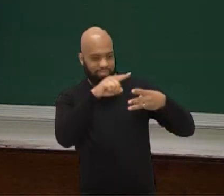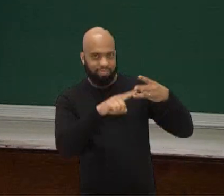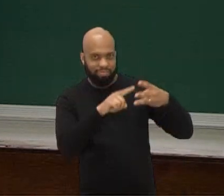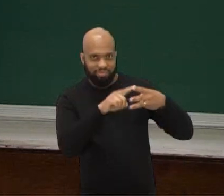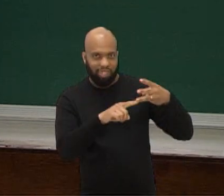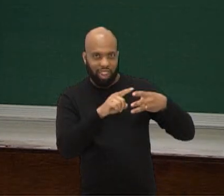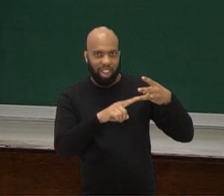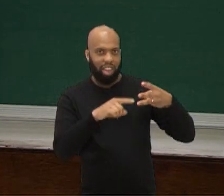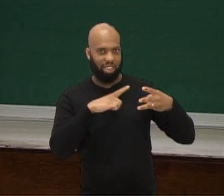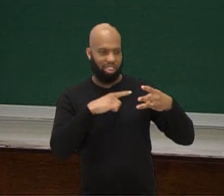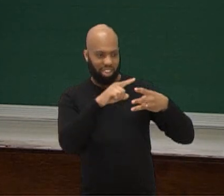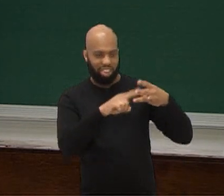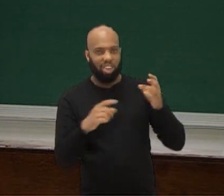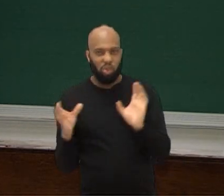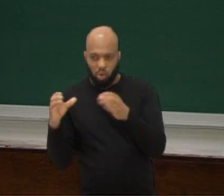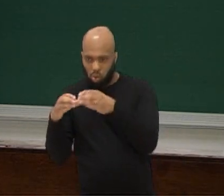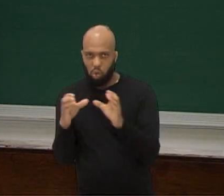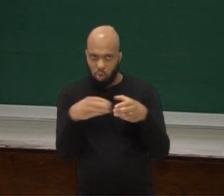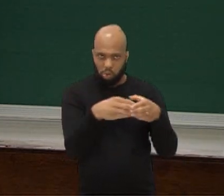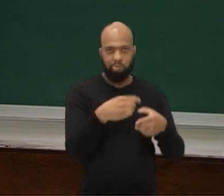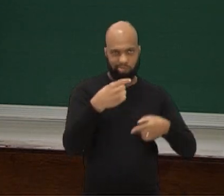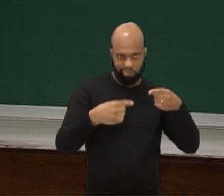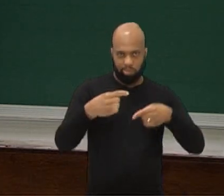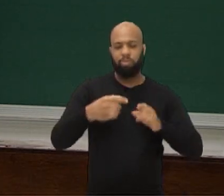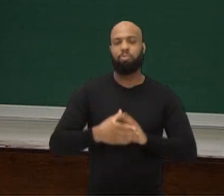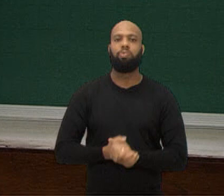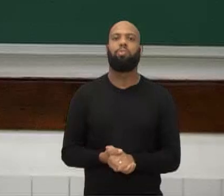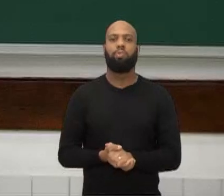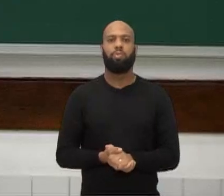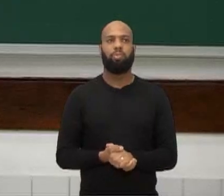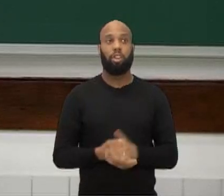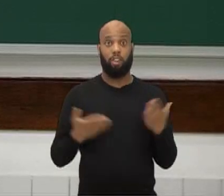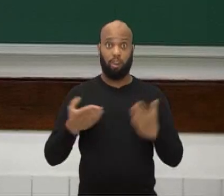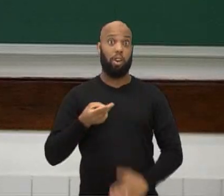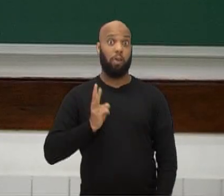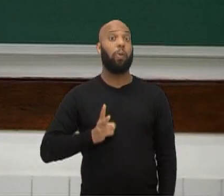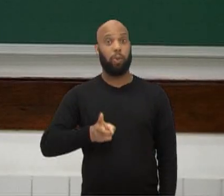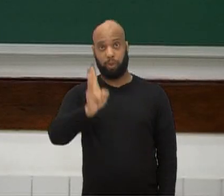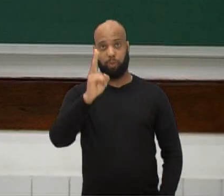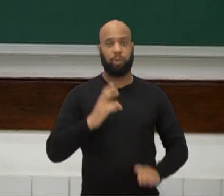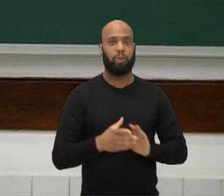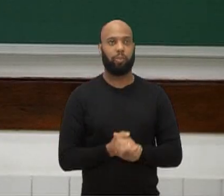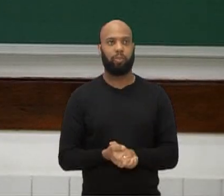exaltados, restauradores. Certo? Vamos continuar aqui? Vamos continuar?